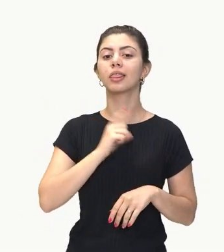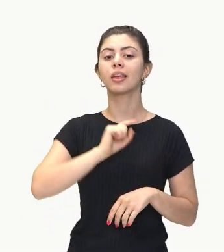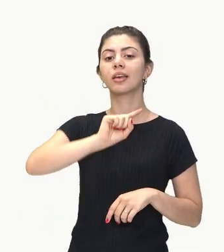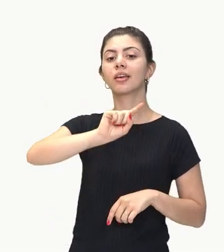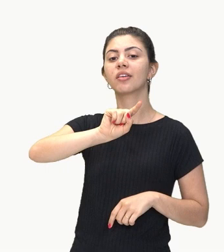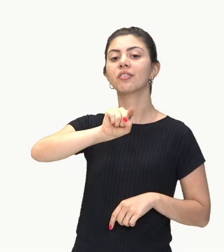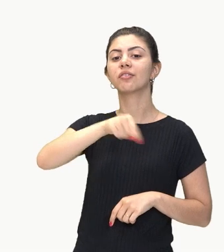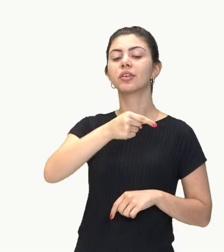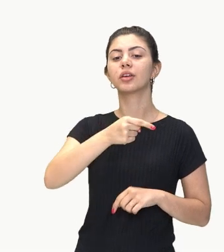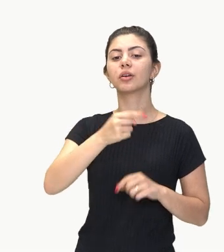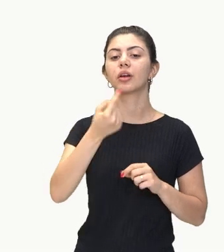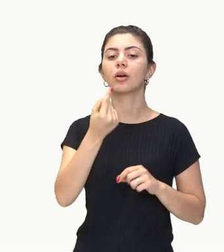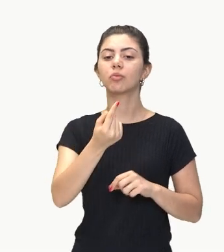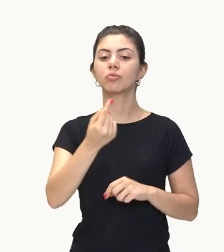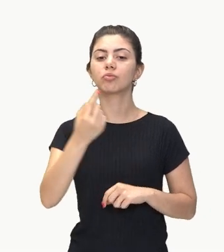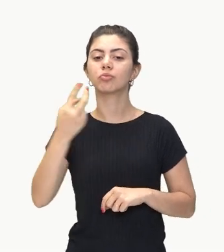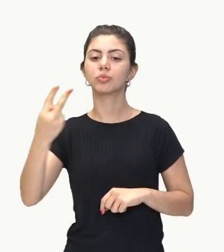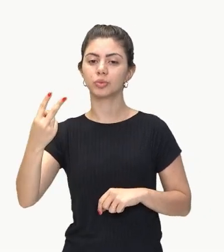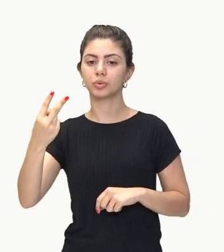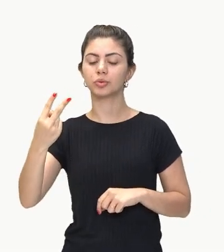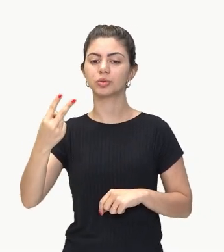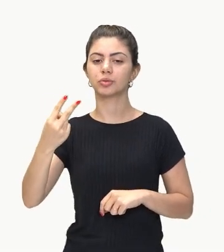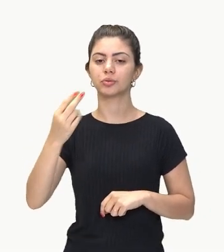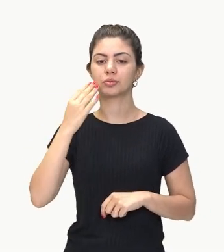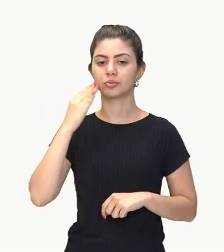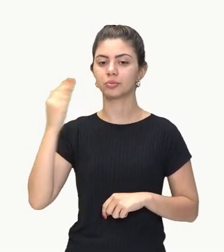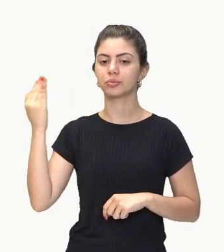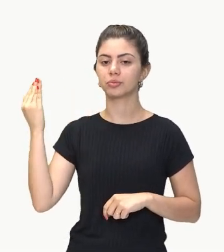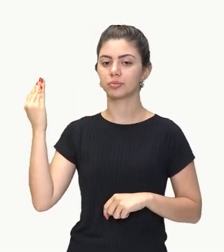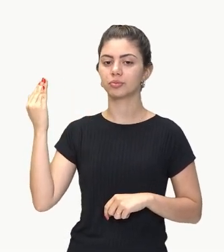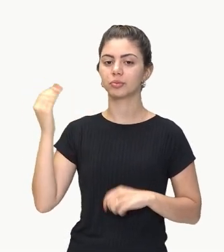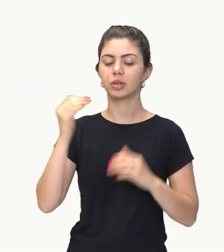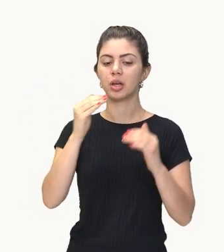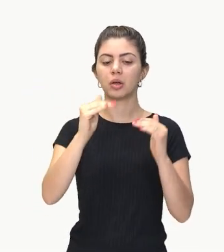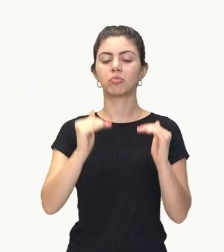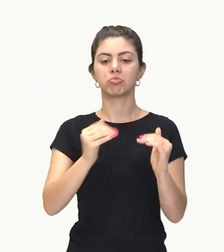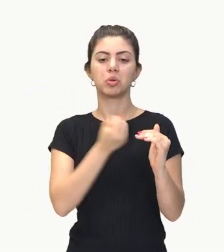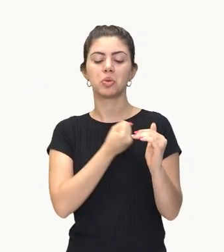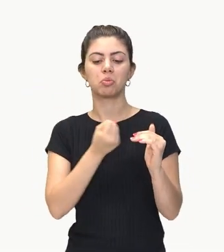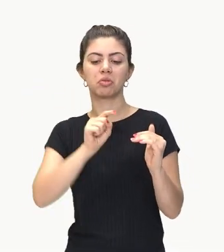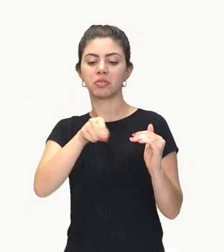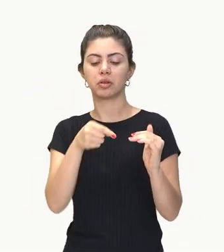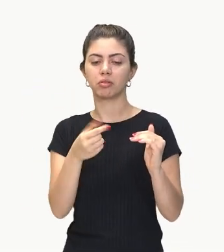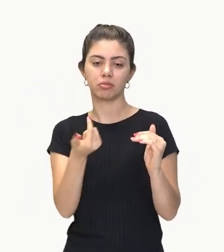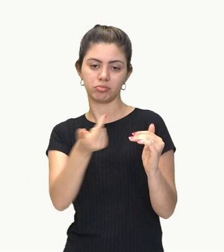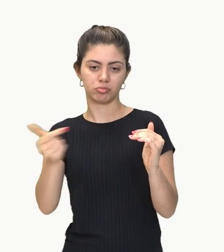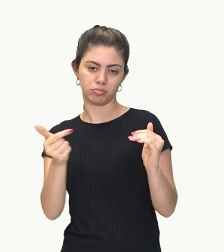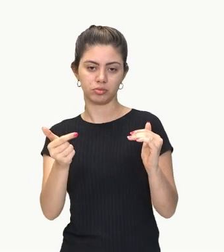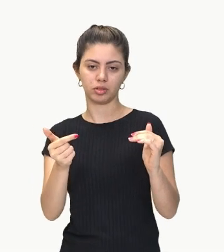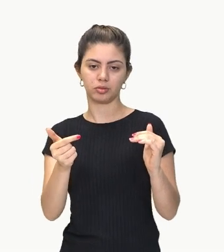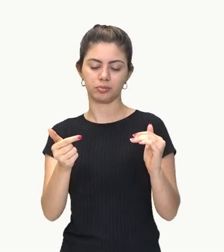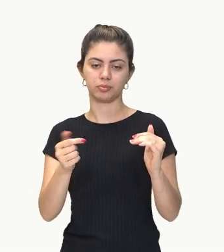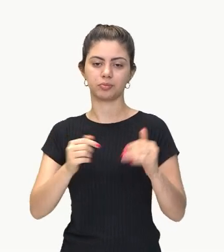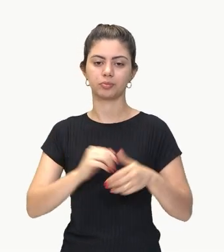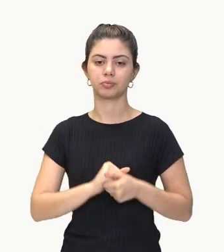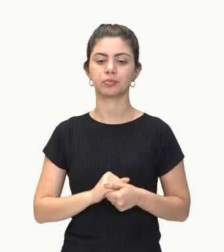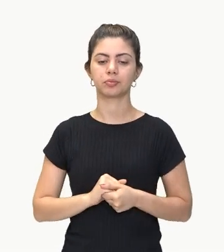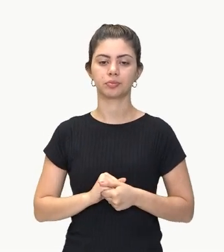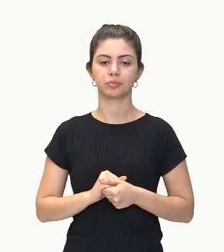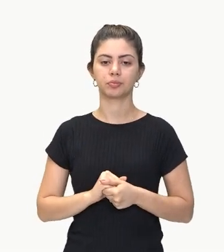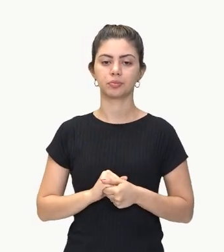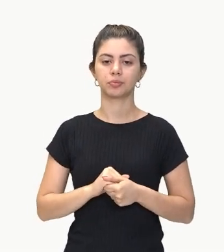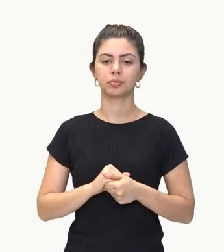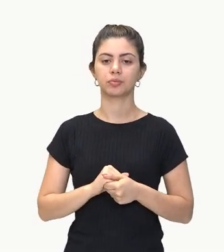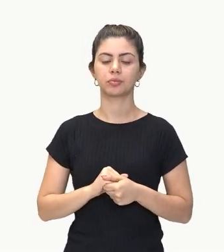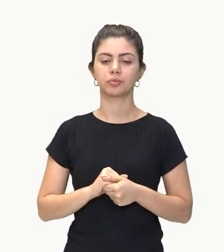no número de cima, que tem 2. E o meu número de baixo não tem número depois da vírgula.